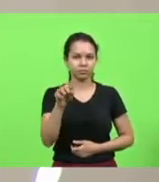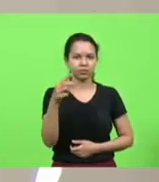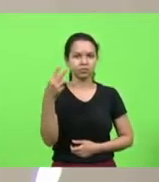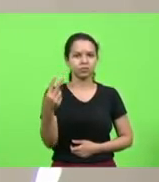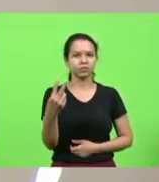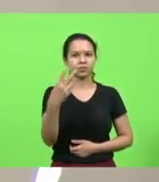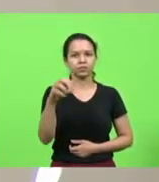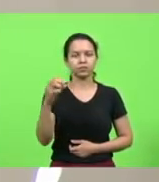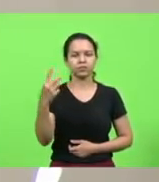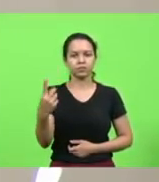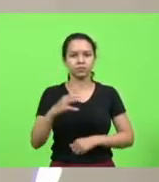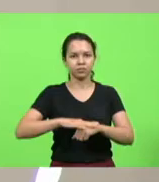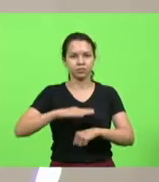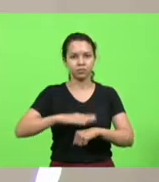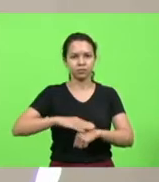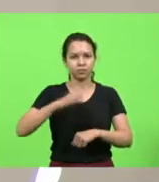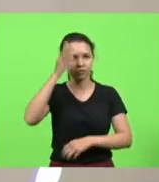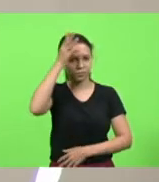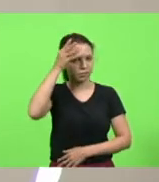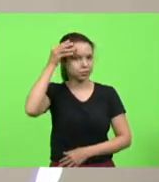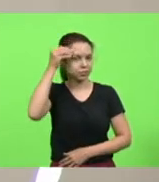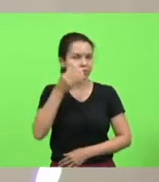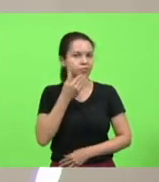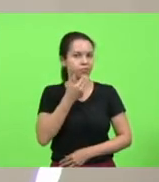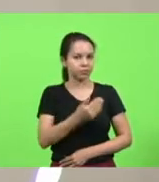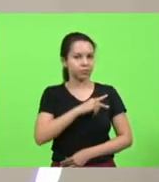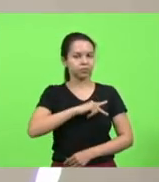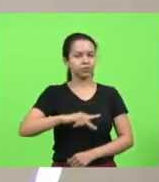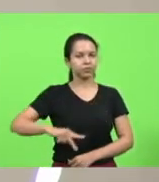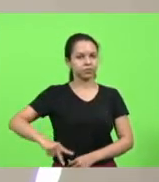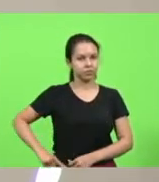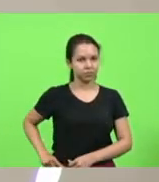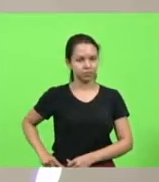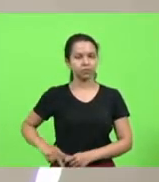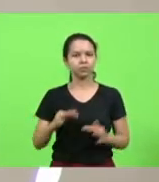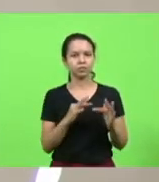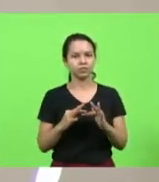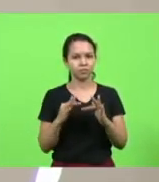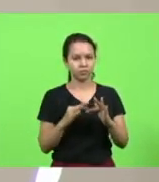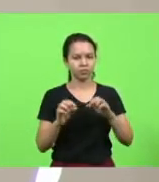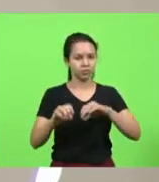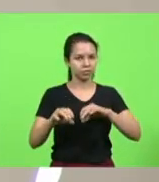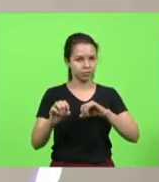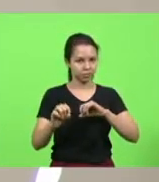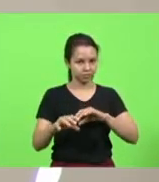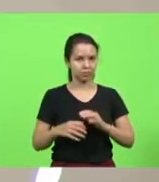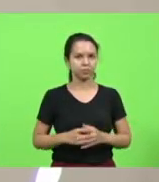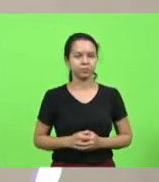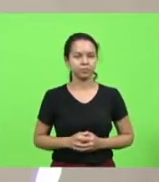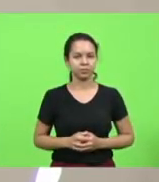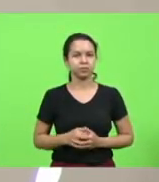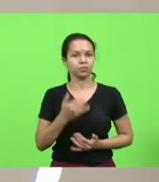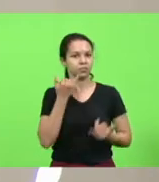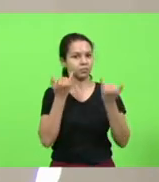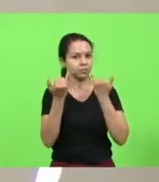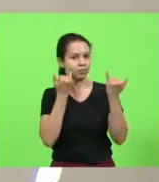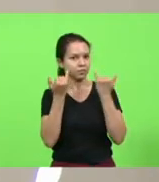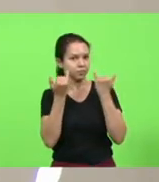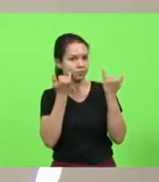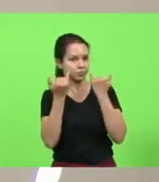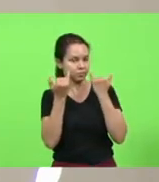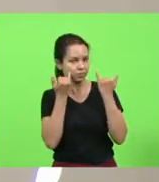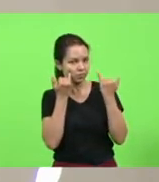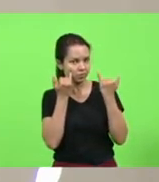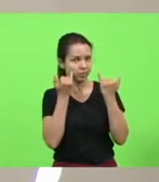613.2/2021, autoria deputada Luciane Carminati, solicitando ao presidente da Fundação Catarinense de Educação Especial informações acerca do número de professores que